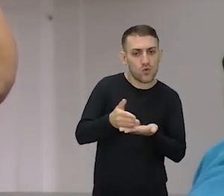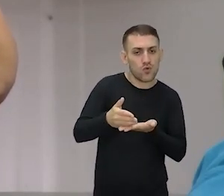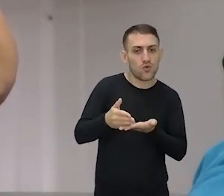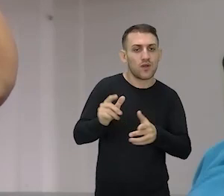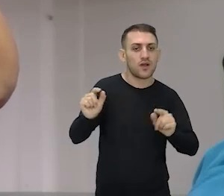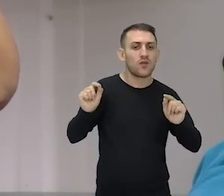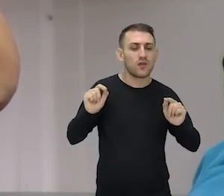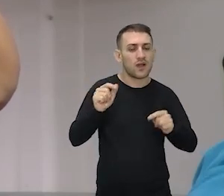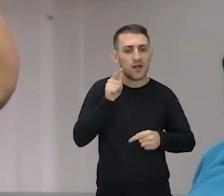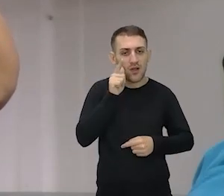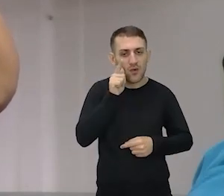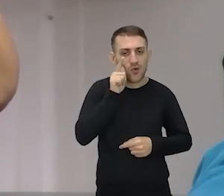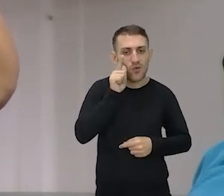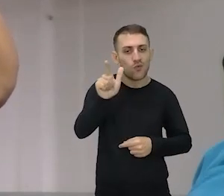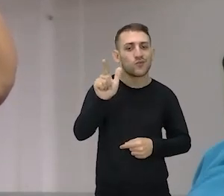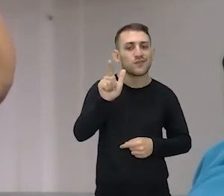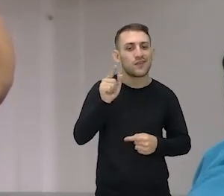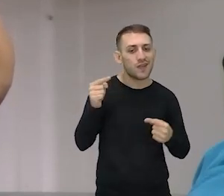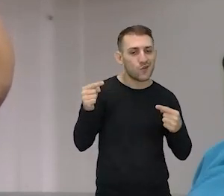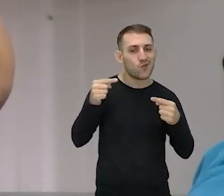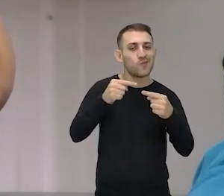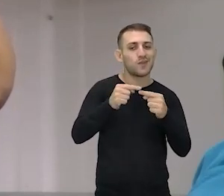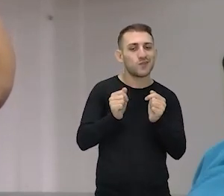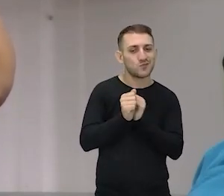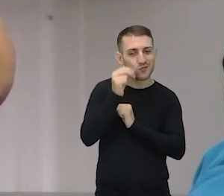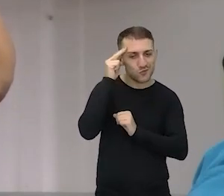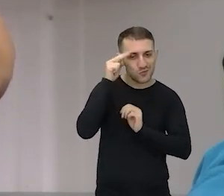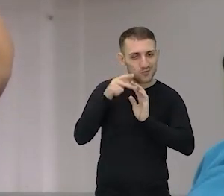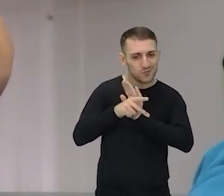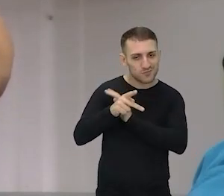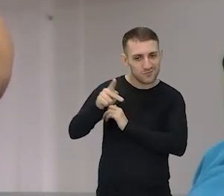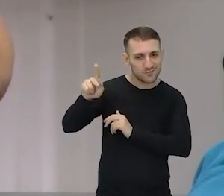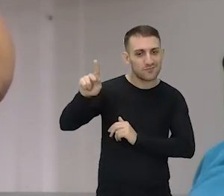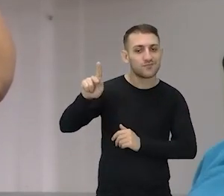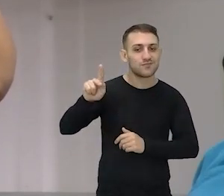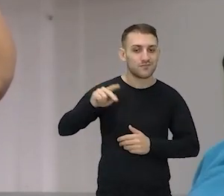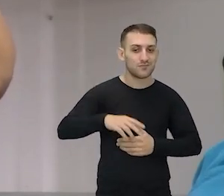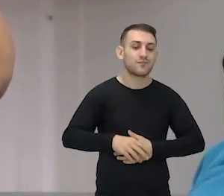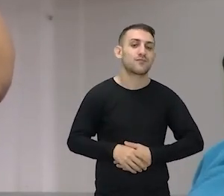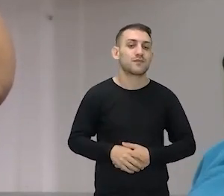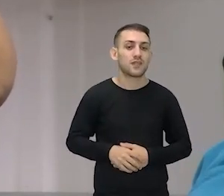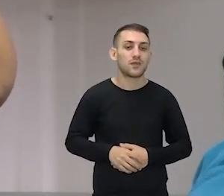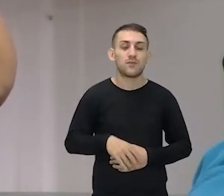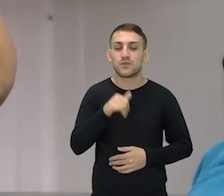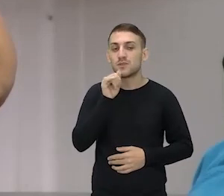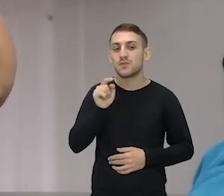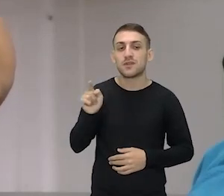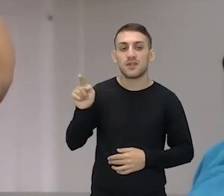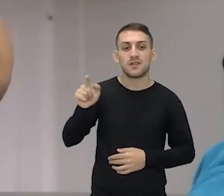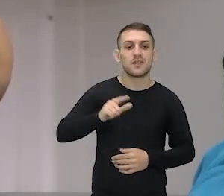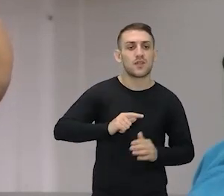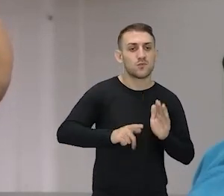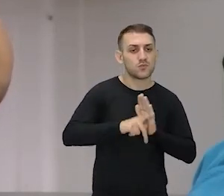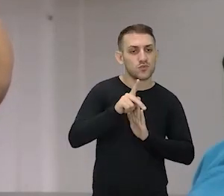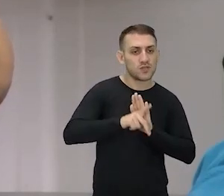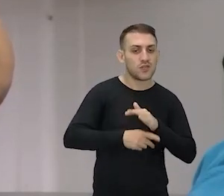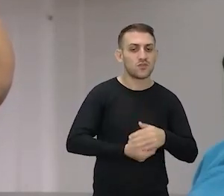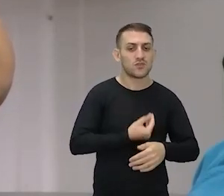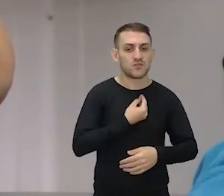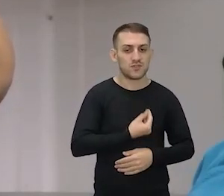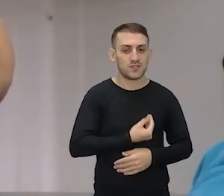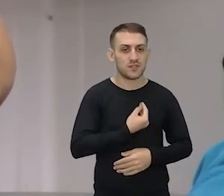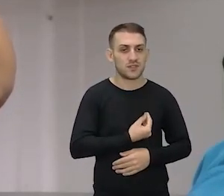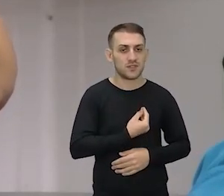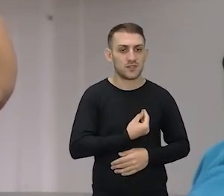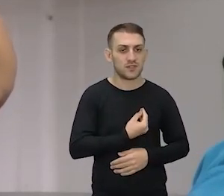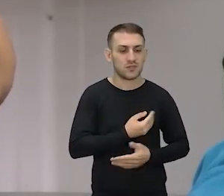a conseguir conciliar isso com o sonho dele. A partir do momento que ele coloca o projeto de vida dele,